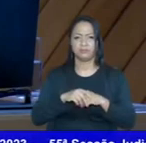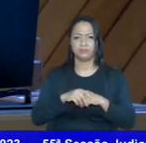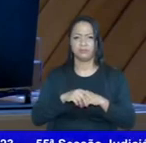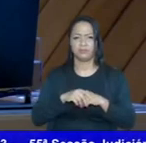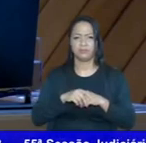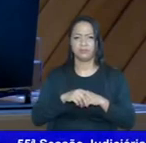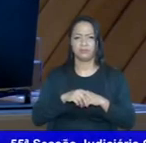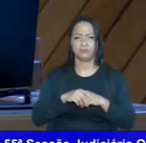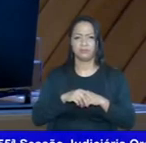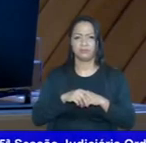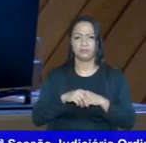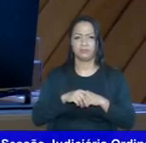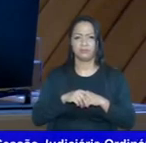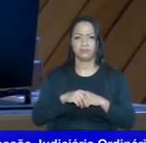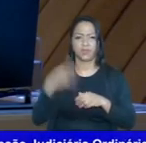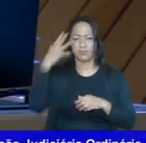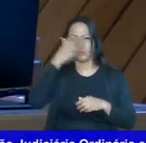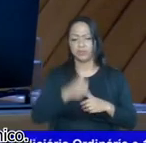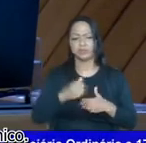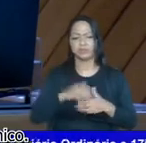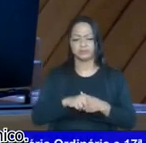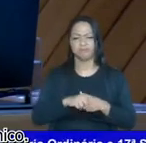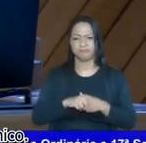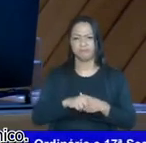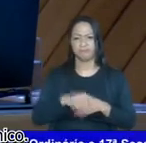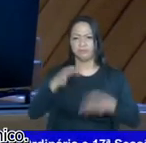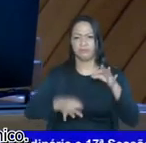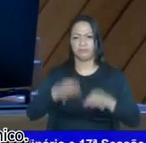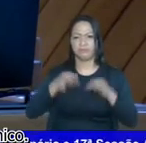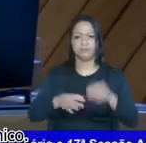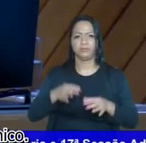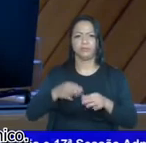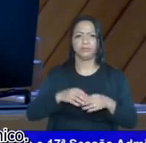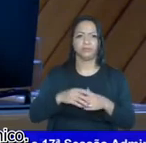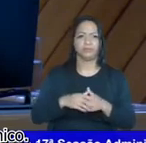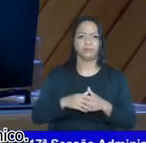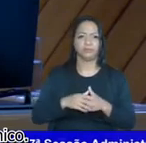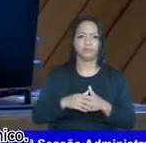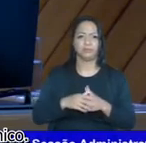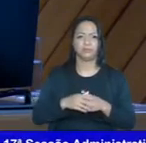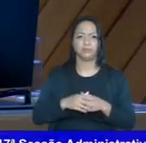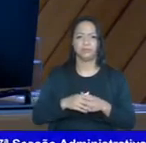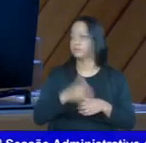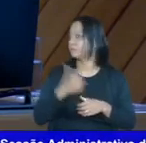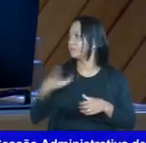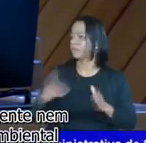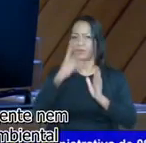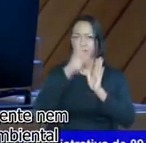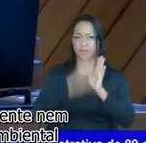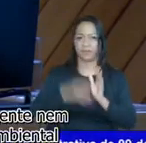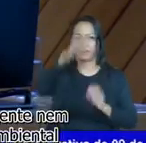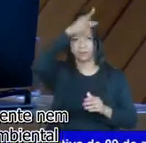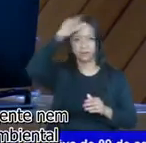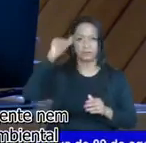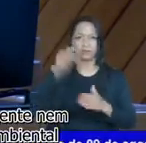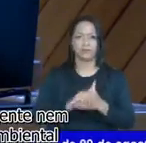e isso que eu acho a beleza. O eminente juiz falou que não existe direito amazônico. Na década